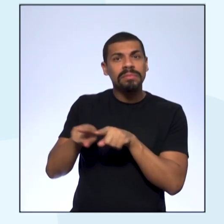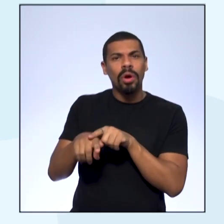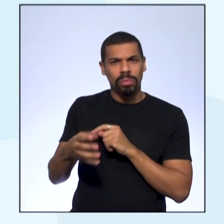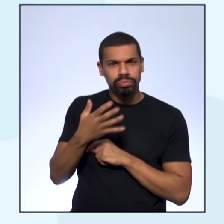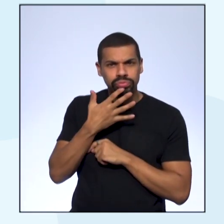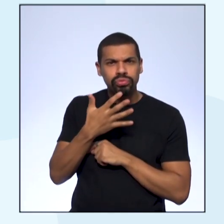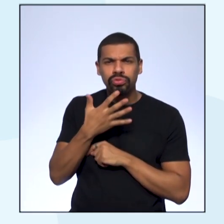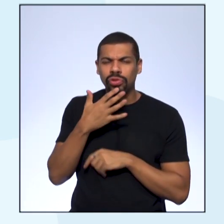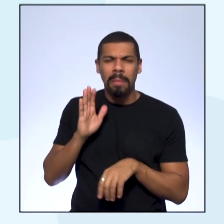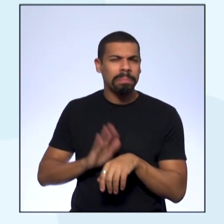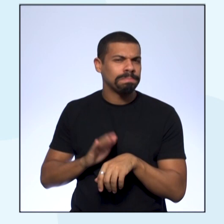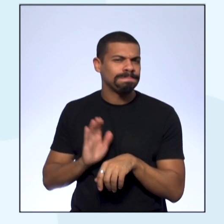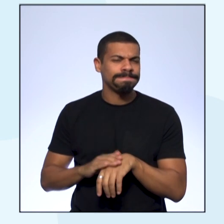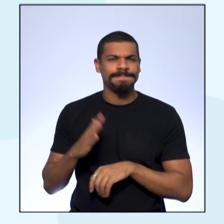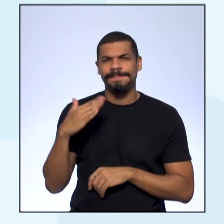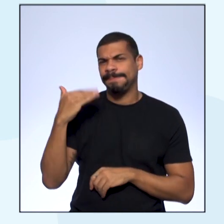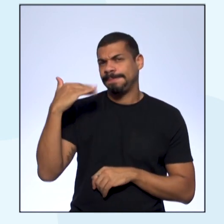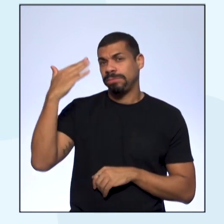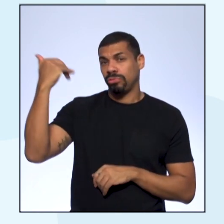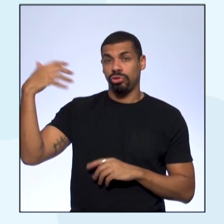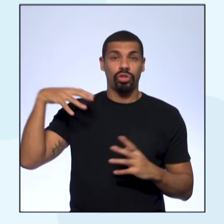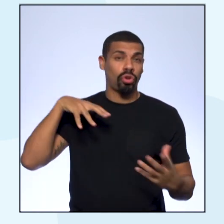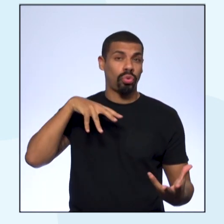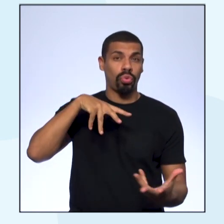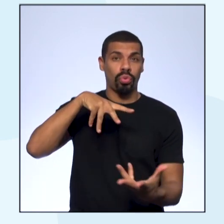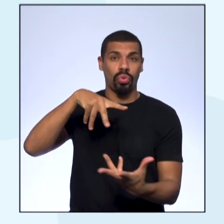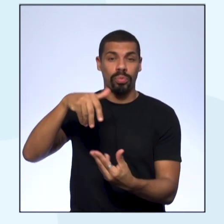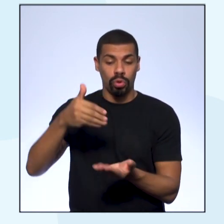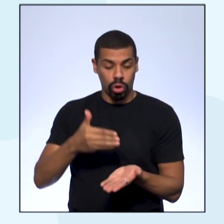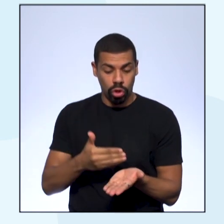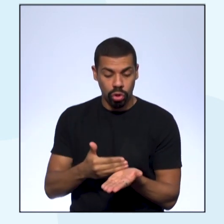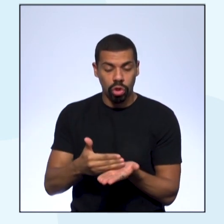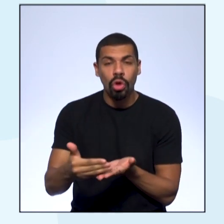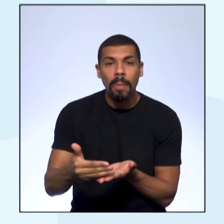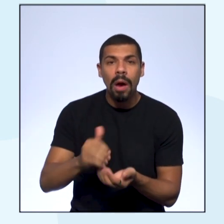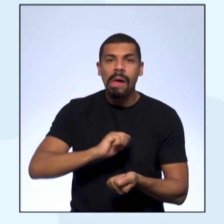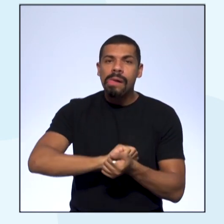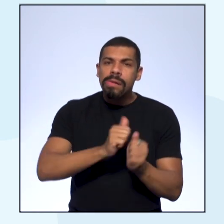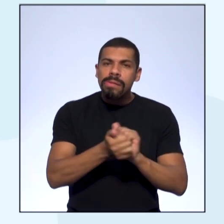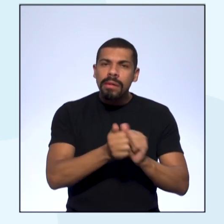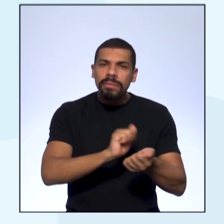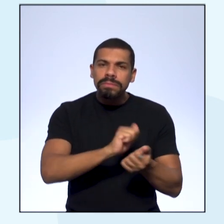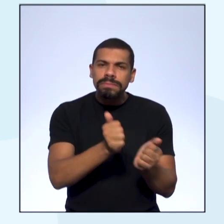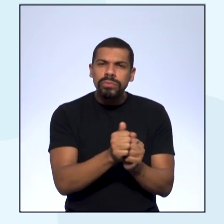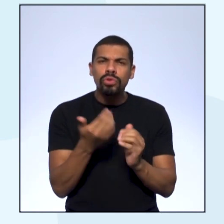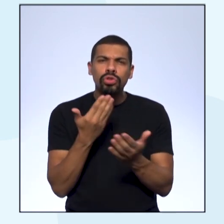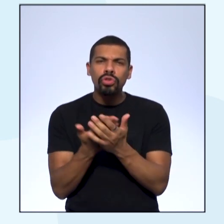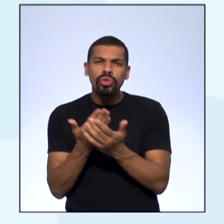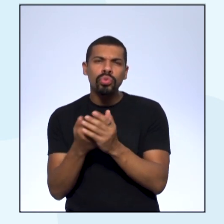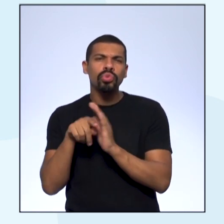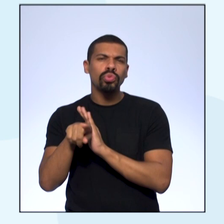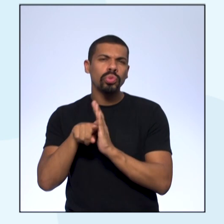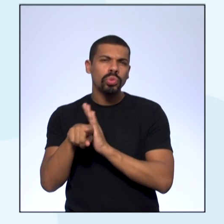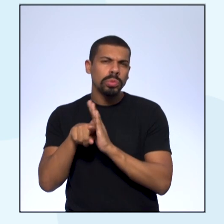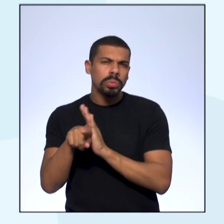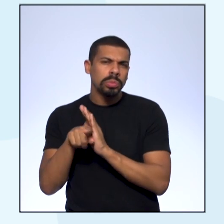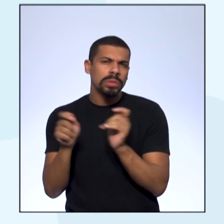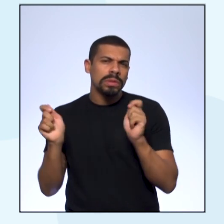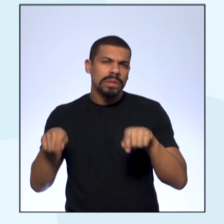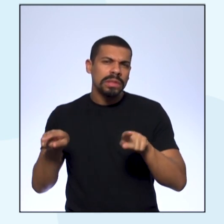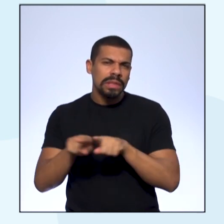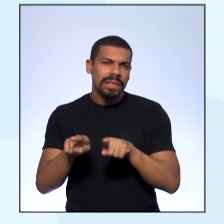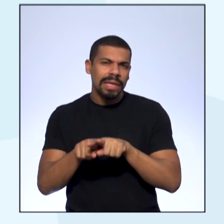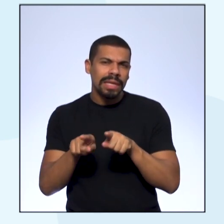e aquela que inaugurou uma modalidade de estudo histórico que é a egiptologia, né? Sim, ela